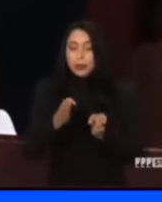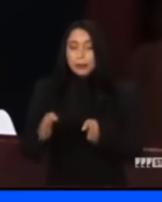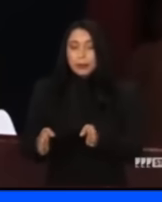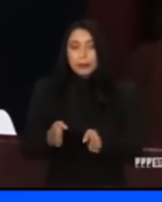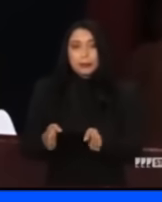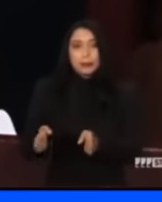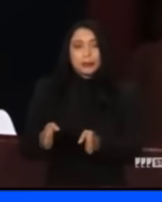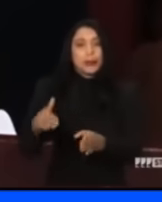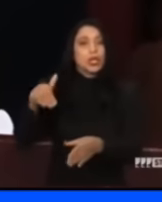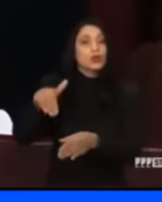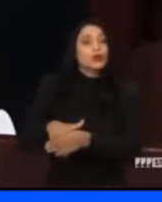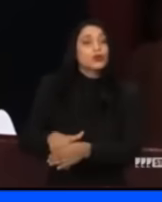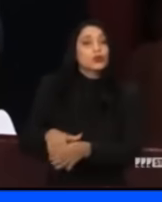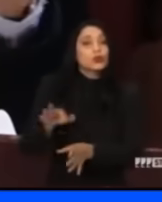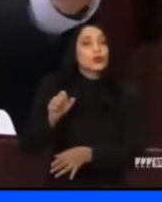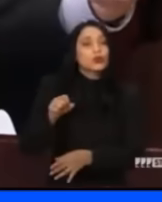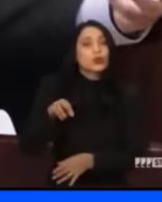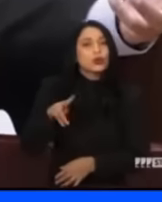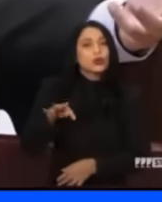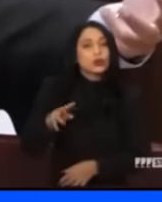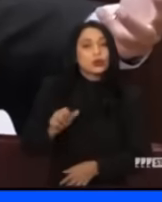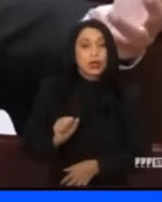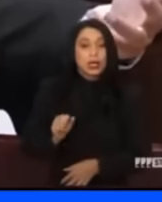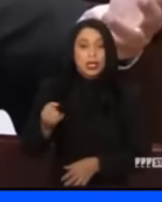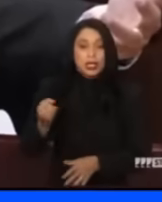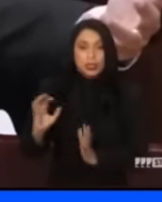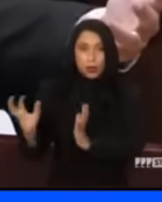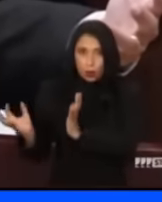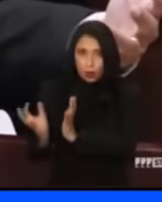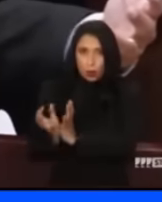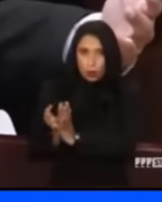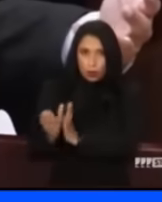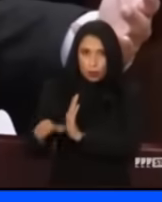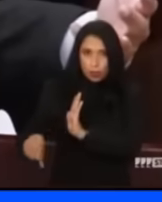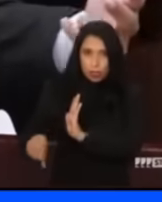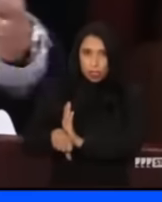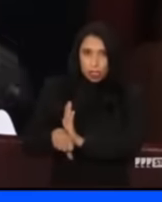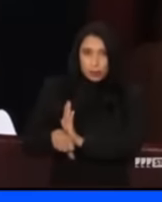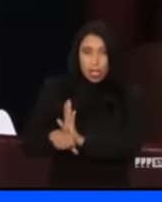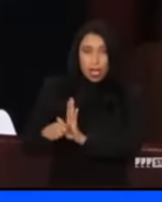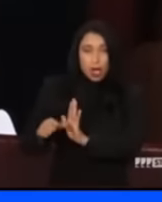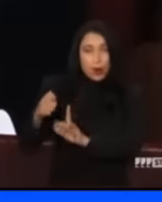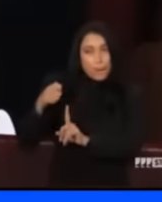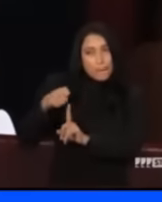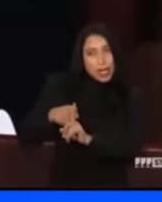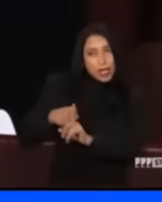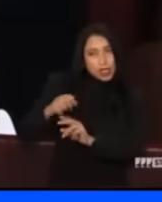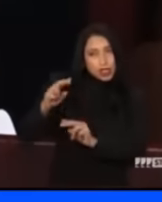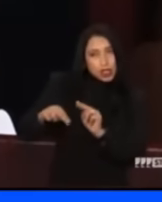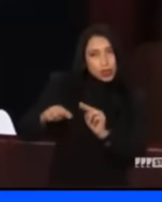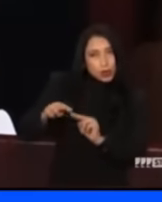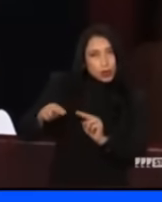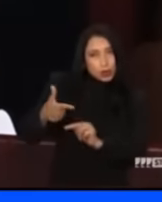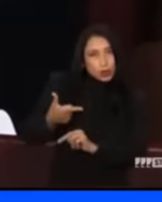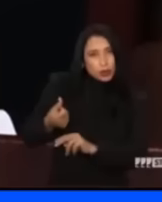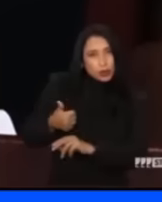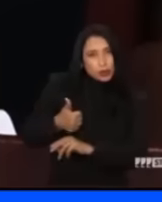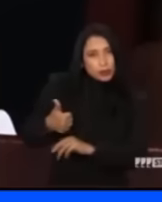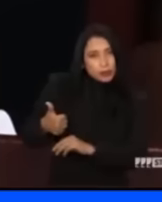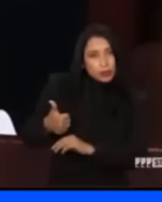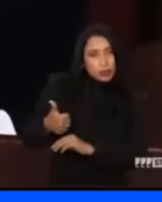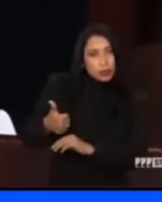Óbvio, se a organização criminosa, desde junho, meados de junho de 2021,